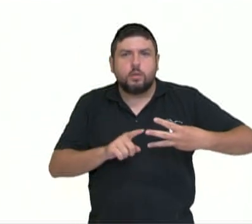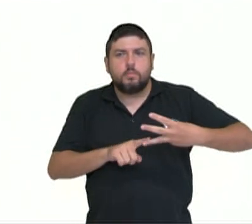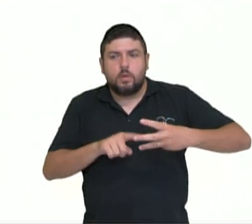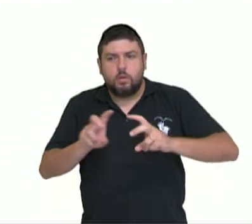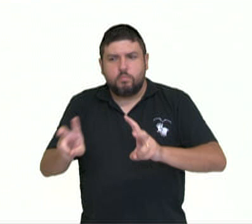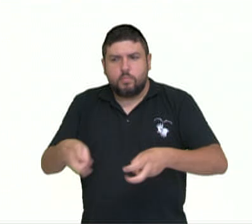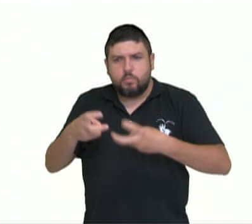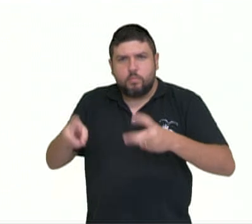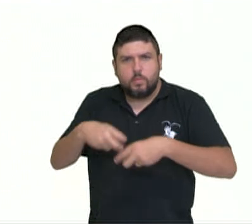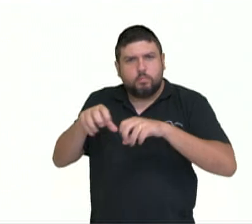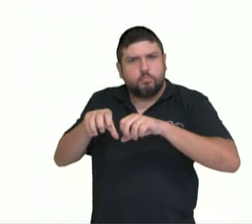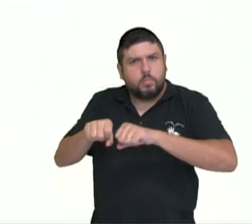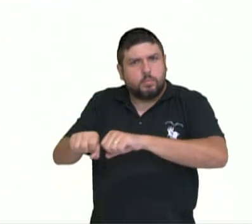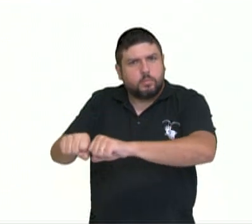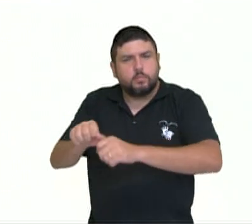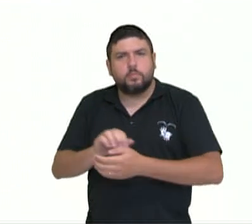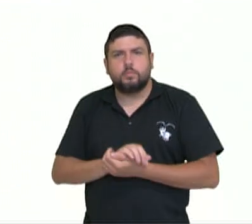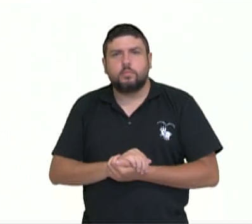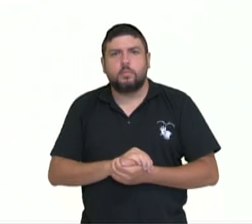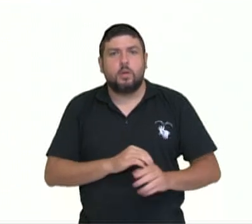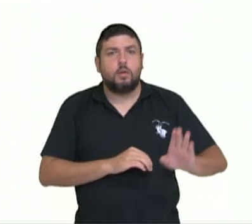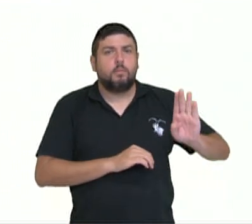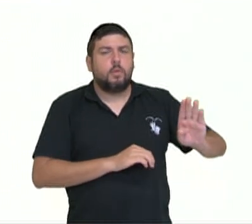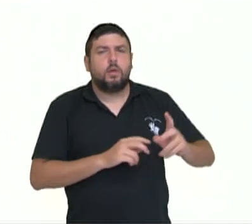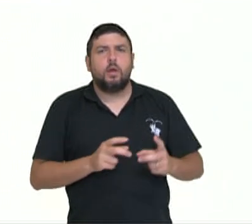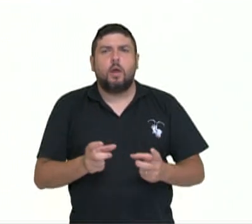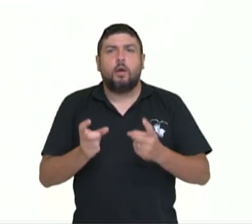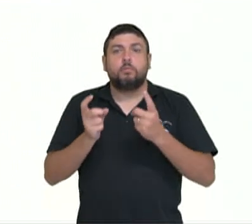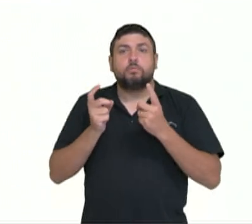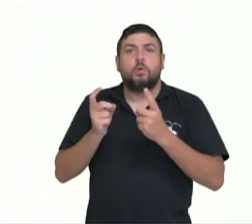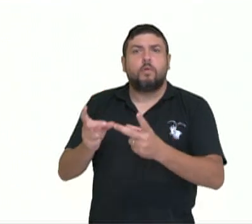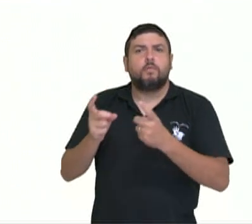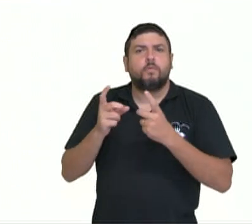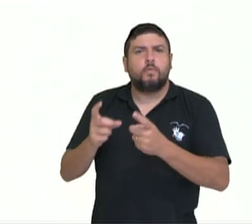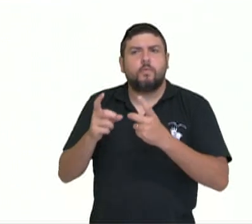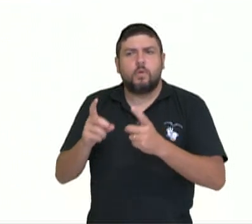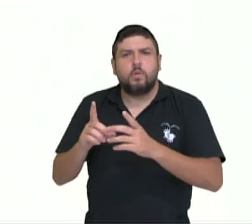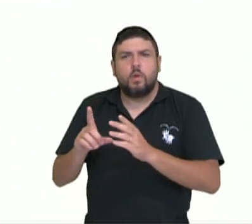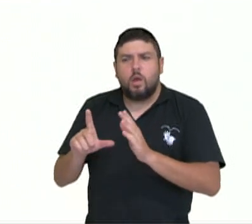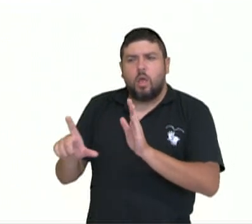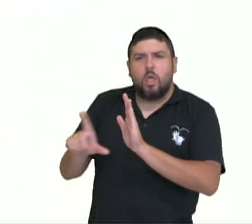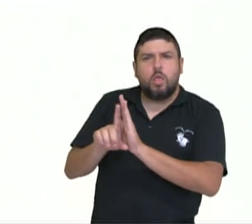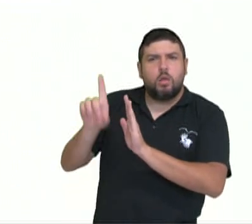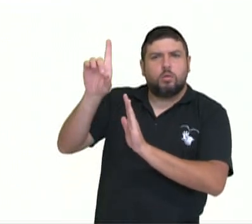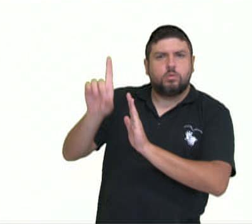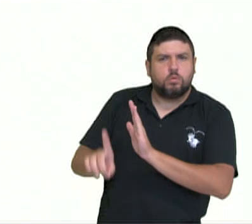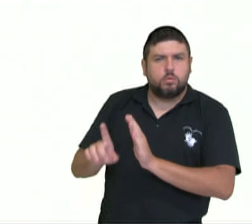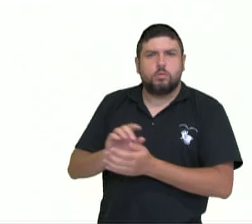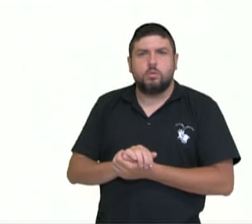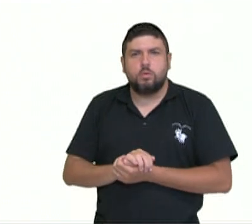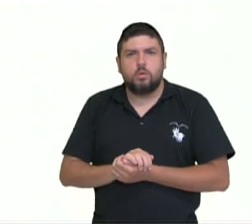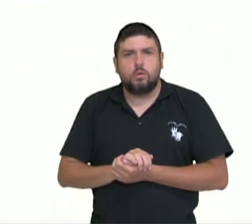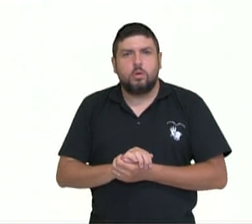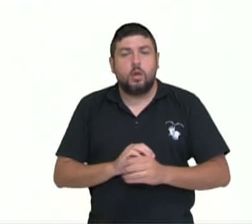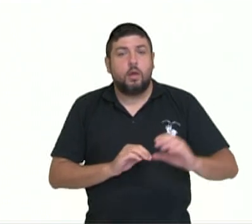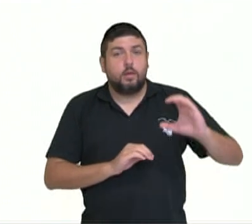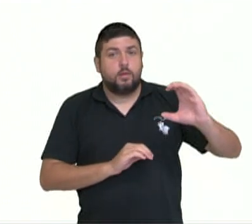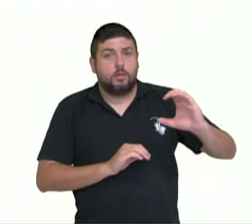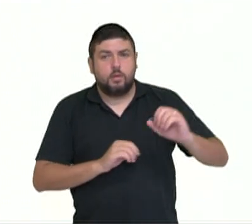colonial. Na letra B, por meio das vendas de royalties. Na letra C, através da